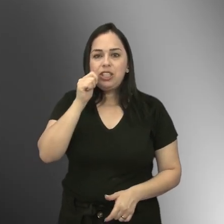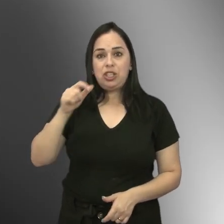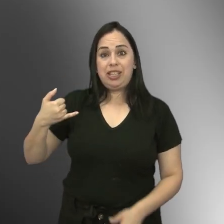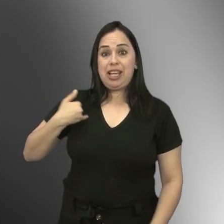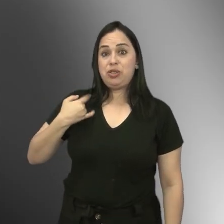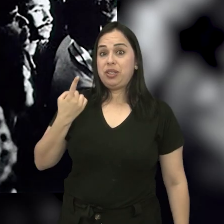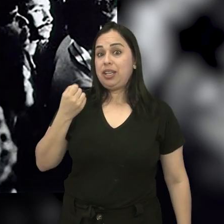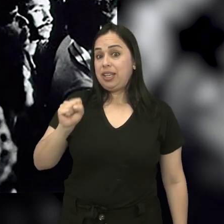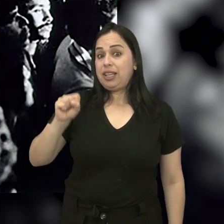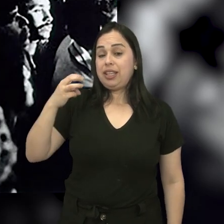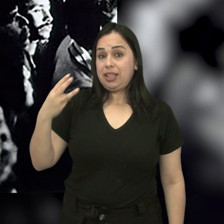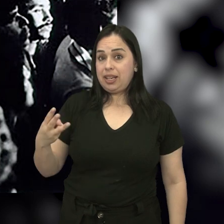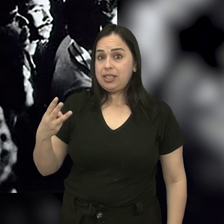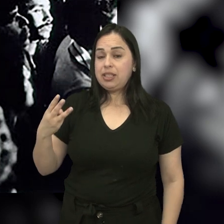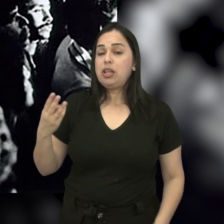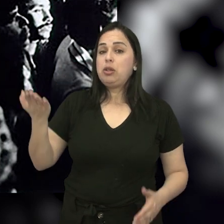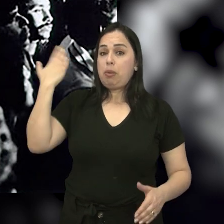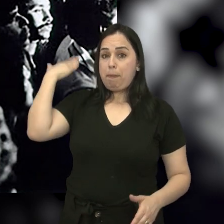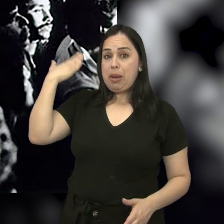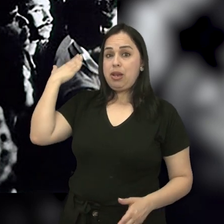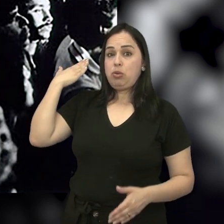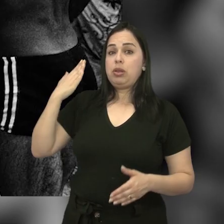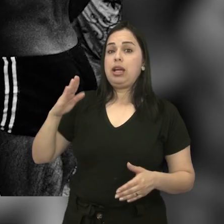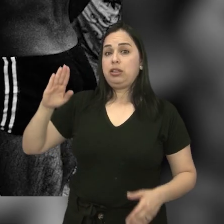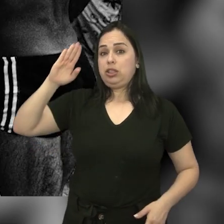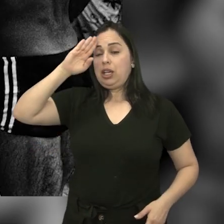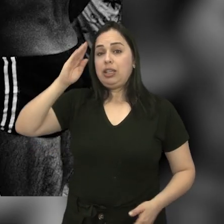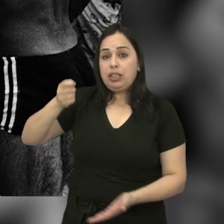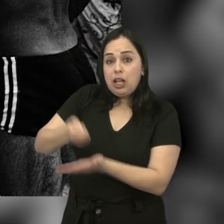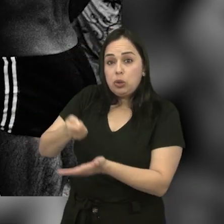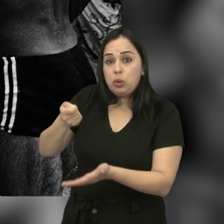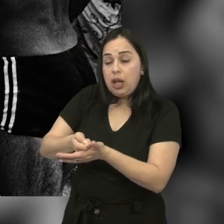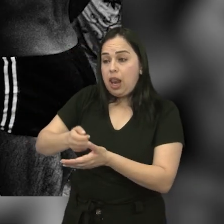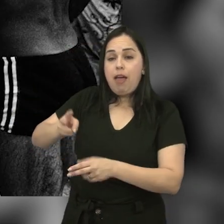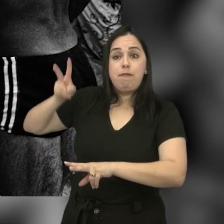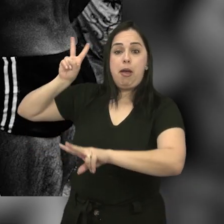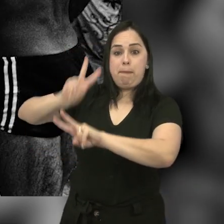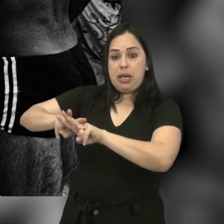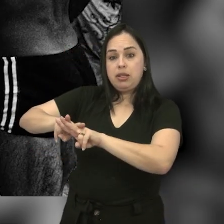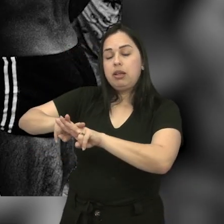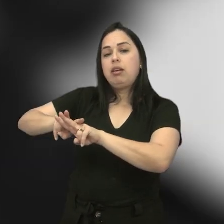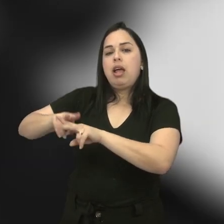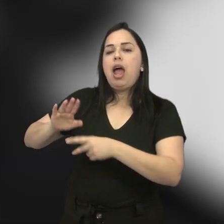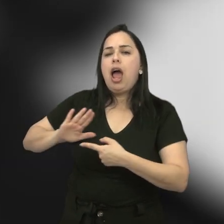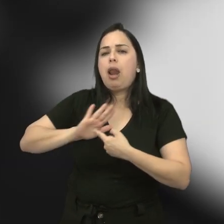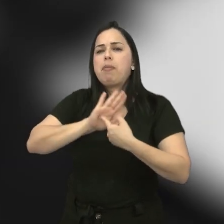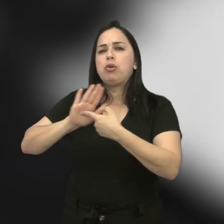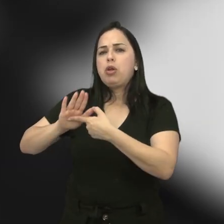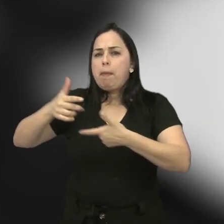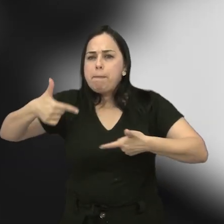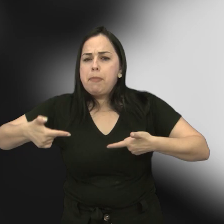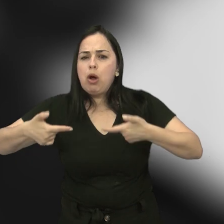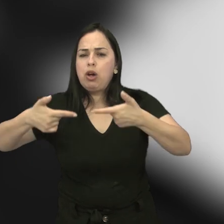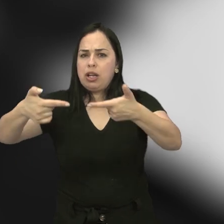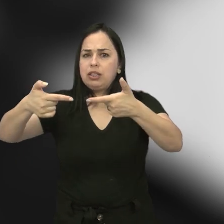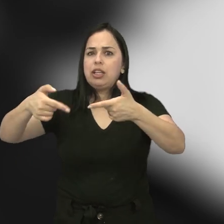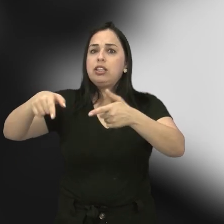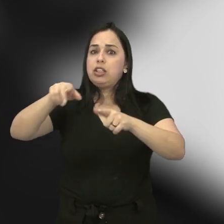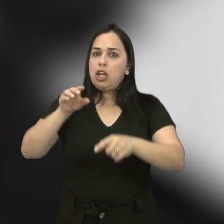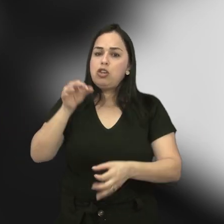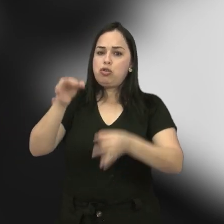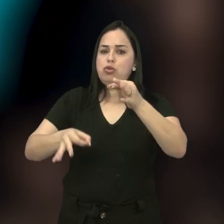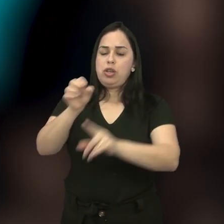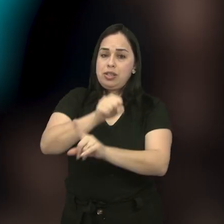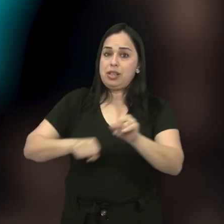ditadura militar e que se dedicou a retratar a política, movimentos populares e a justiça social, e mulheres também como a baiana